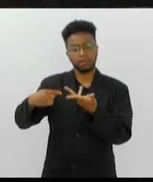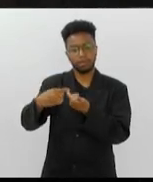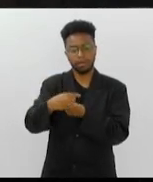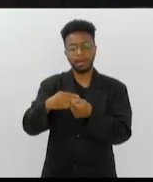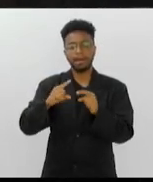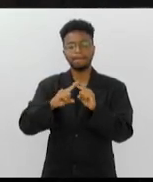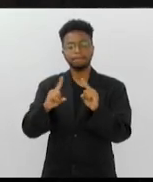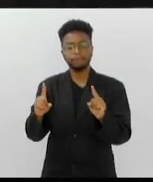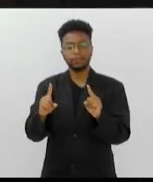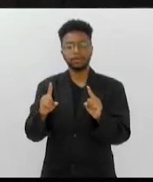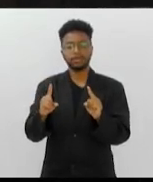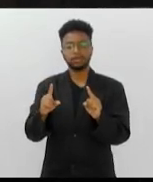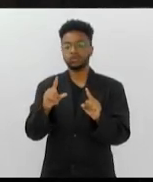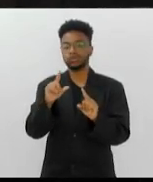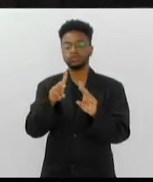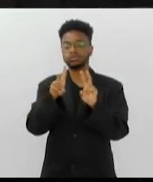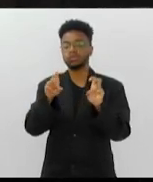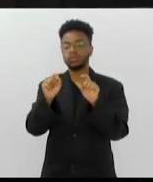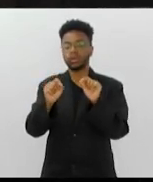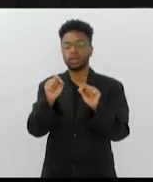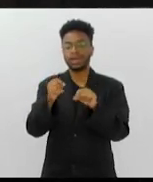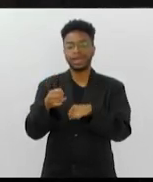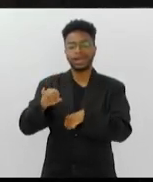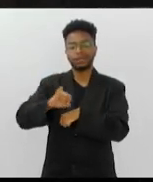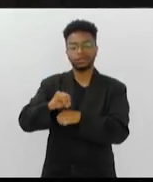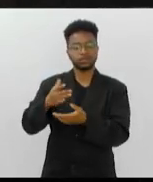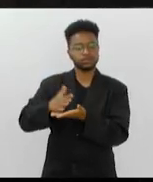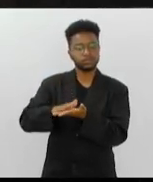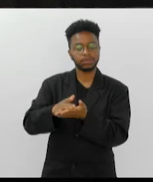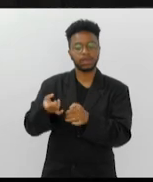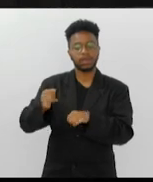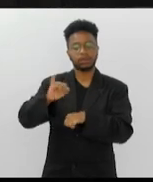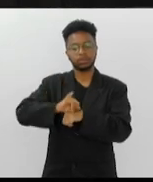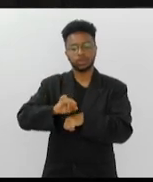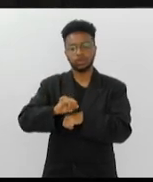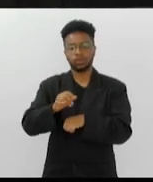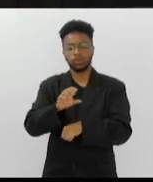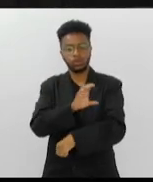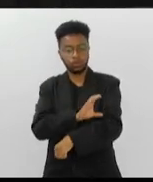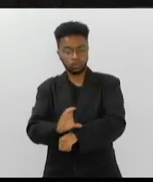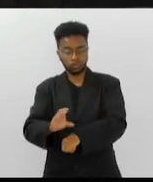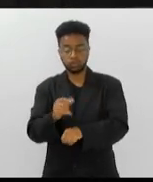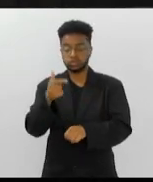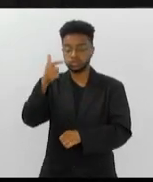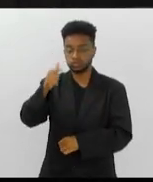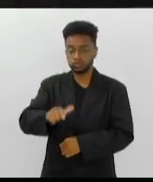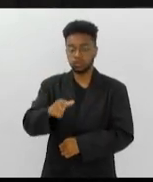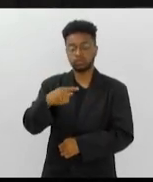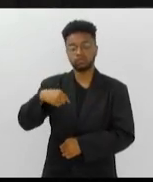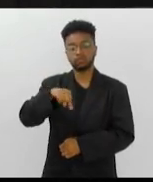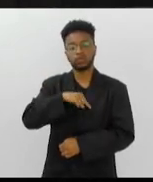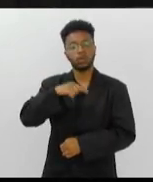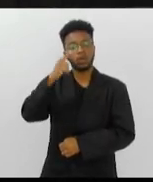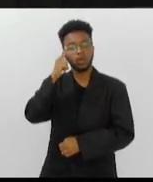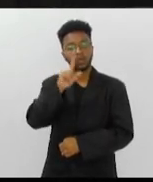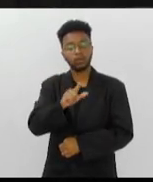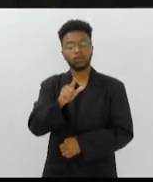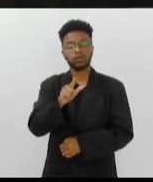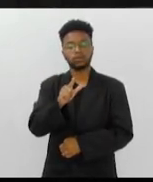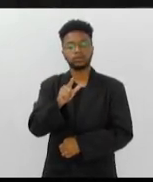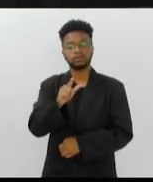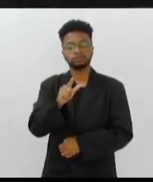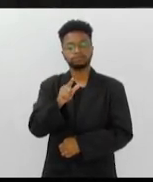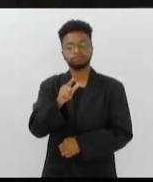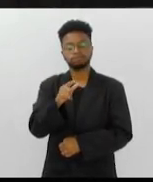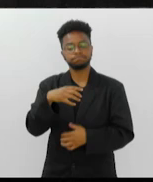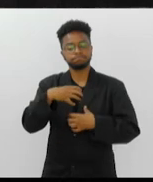é a questão da capital do samba, capital da cultura, novamente nos concedeu o